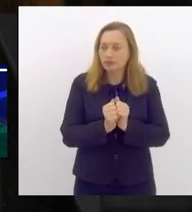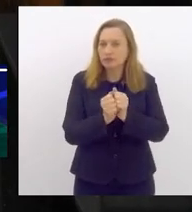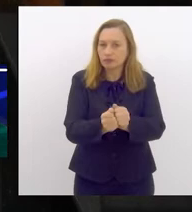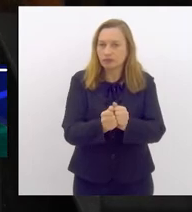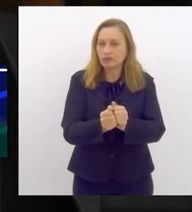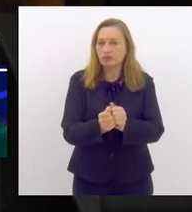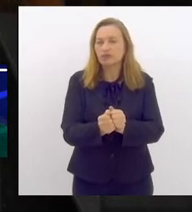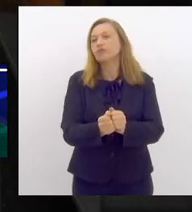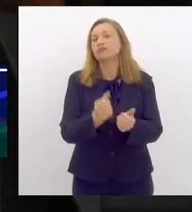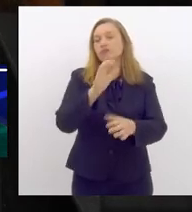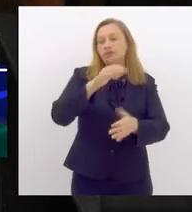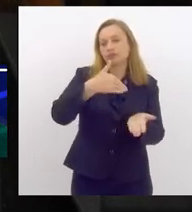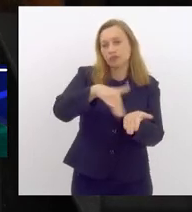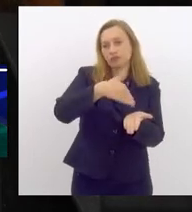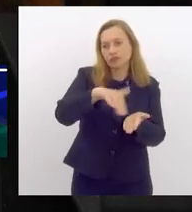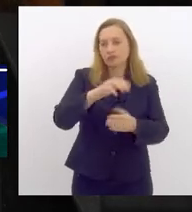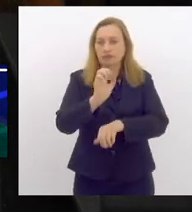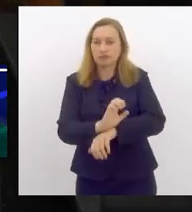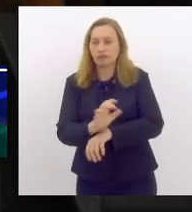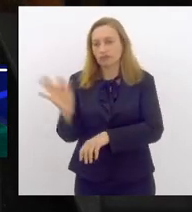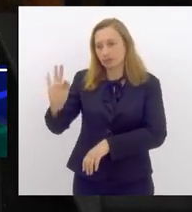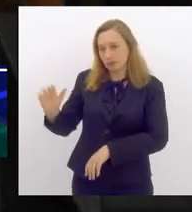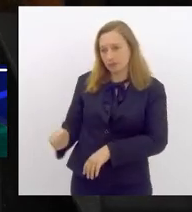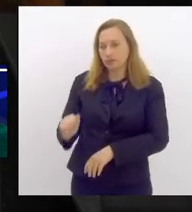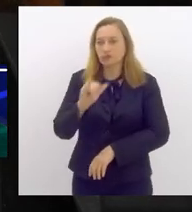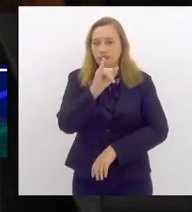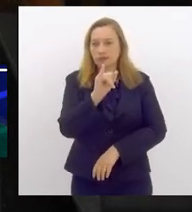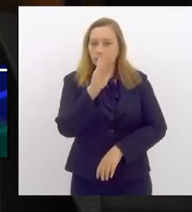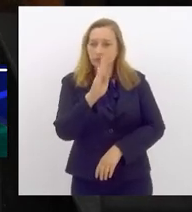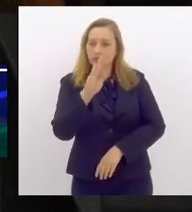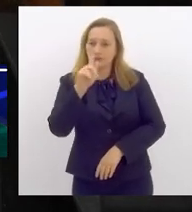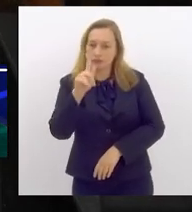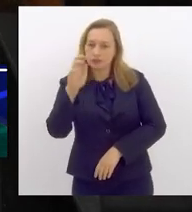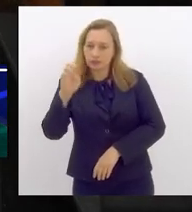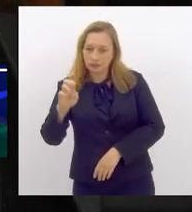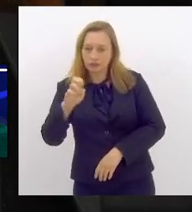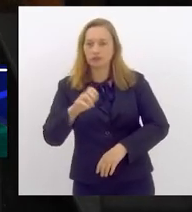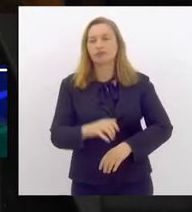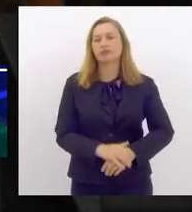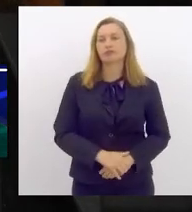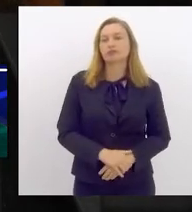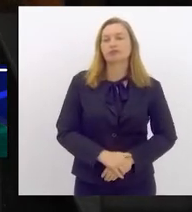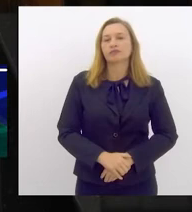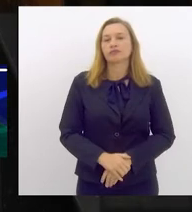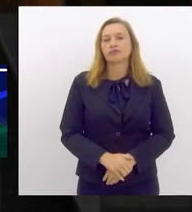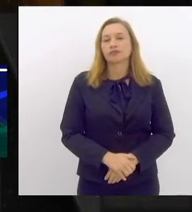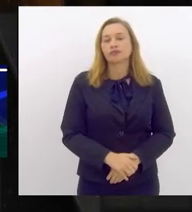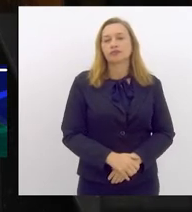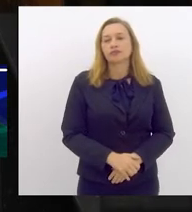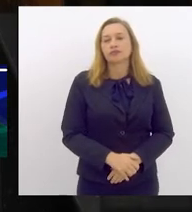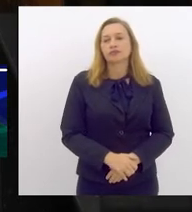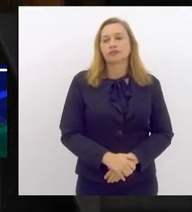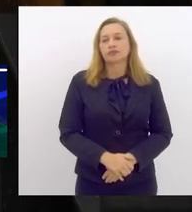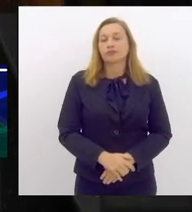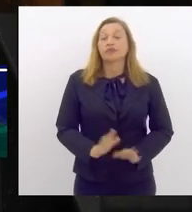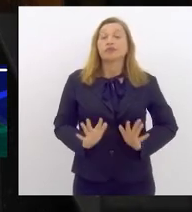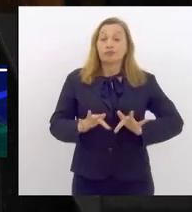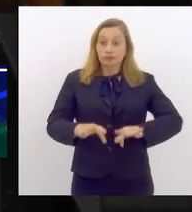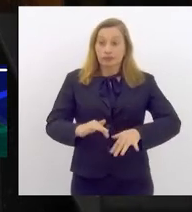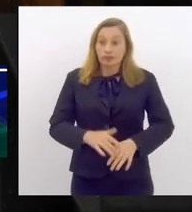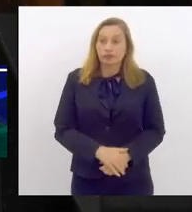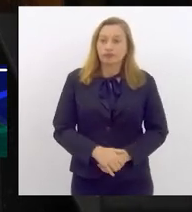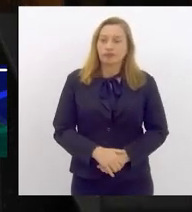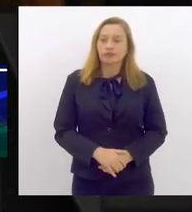da Secretaria de Estado de Fazenda e o IBGE aqui tá com seu senso na rua e O que é pequeno termina